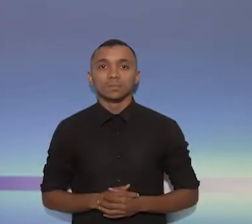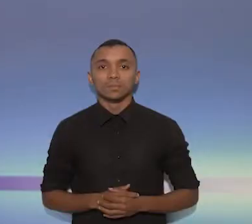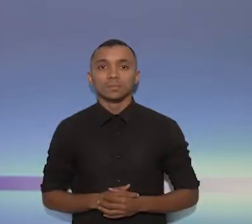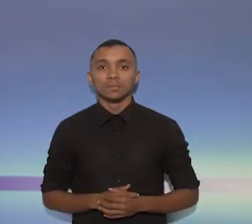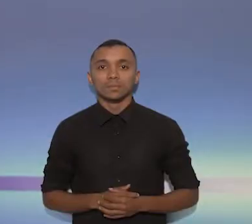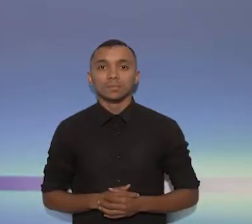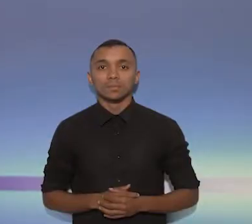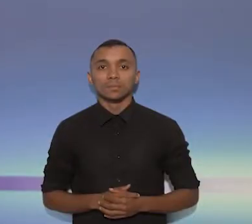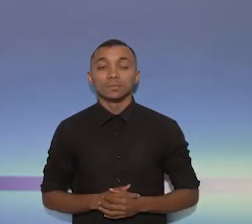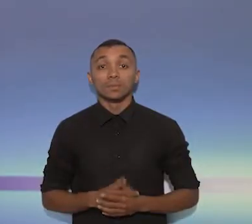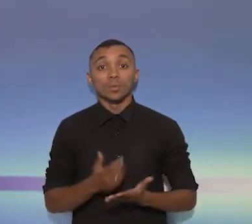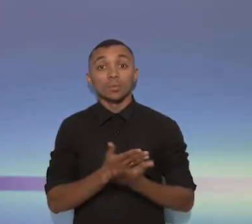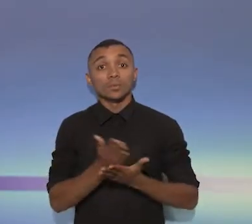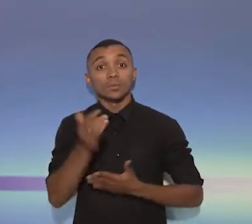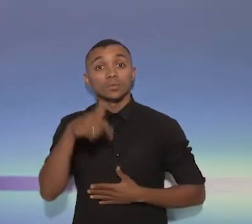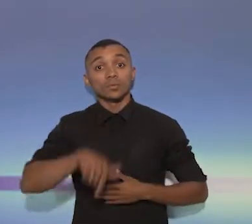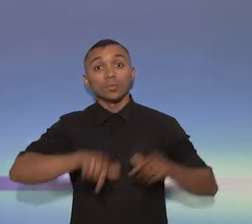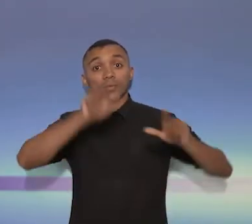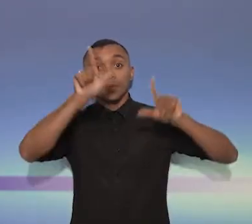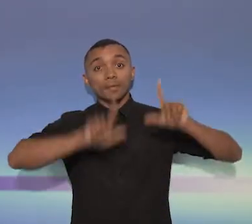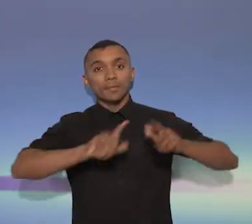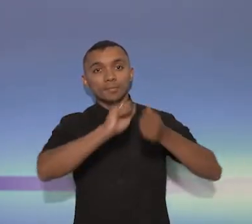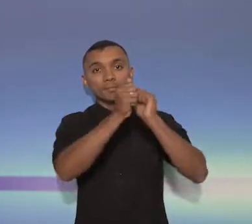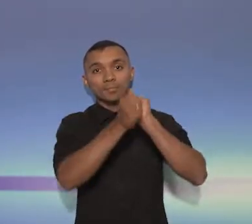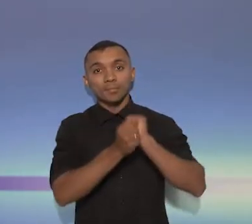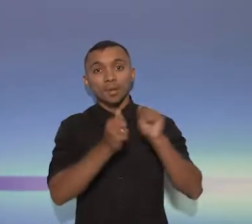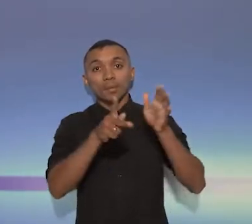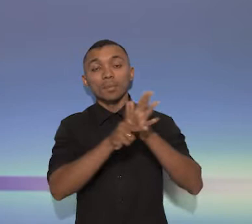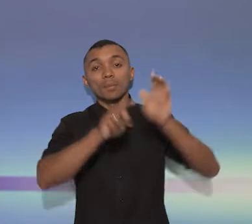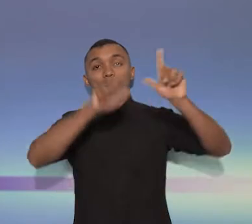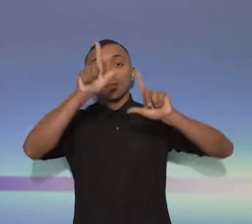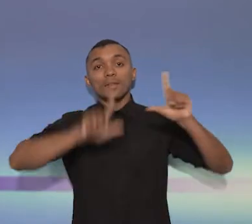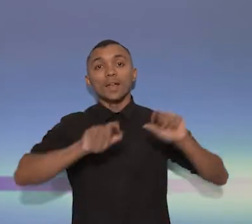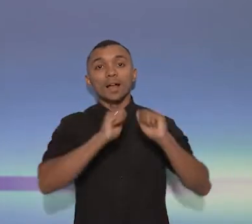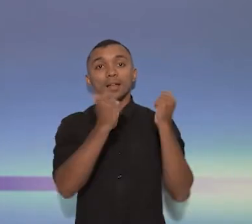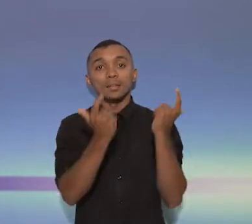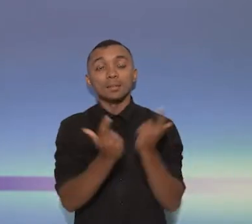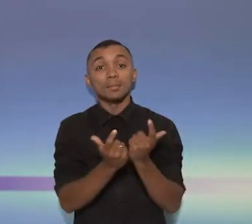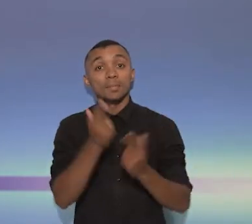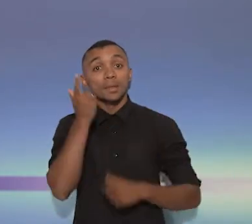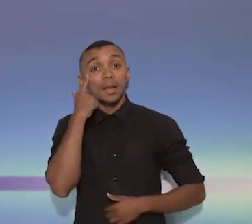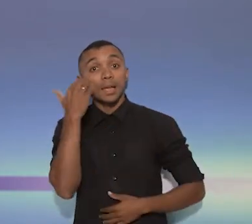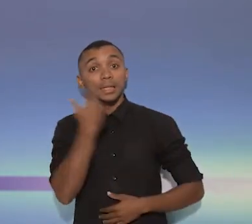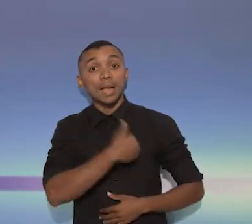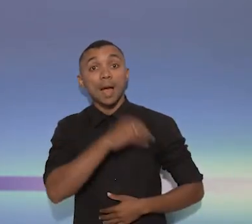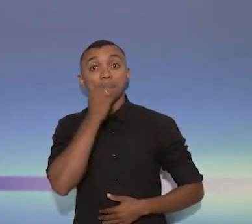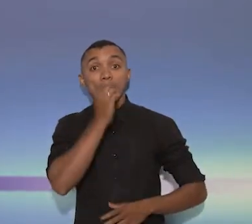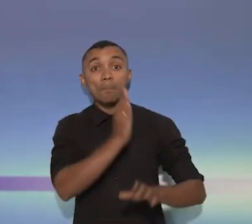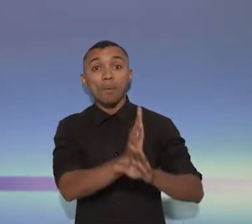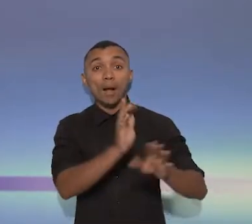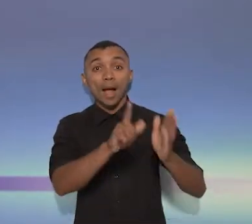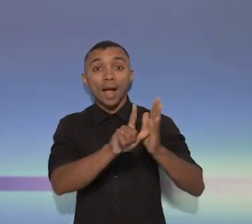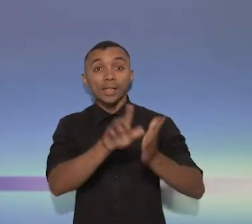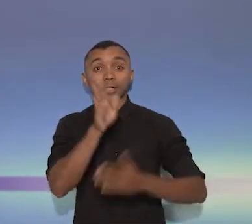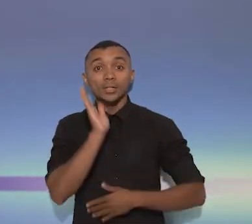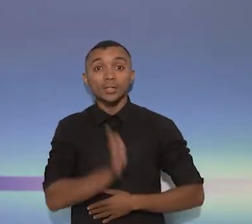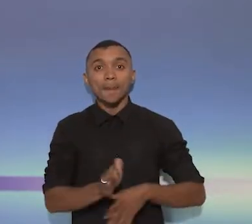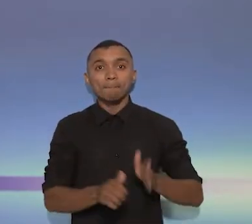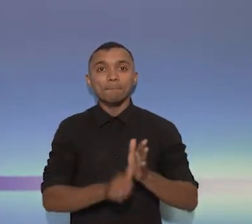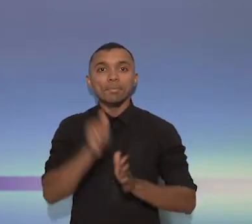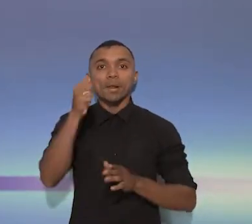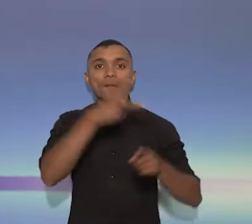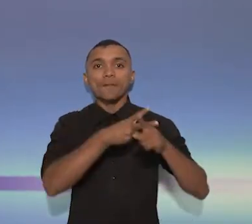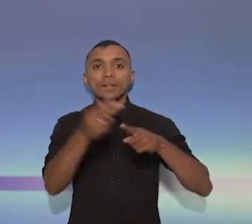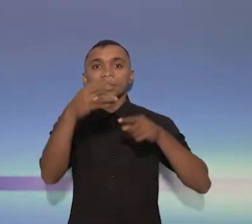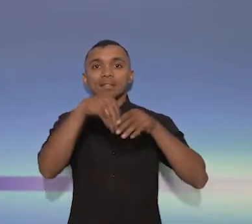De volta com o Plenário Esportivo aqui pela TV e Rádio Assembleia. O Vozão faz bonito ao conquistar sua primeira vitória no